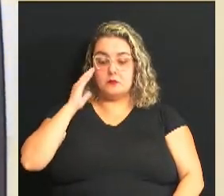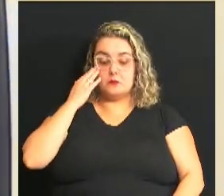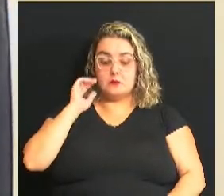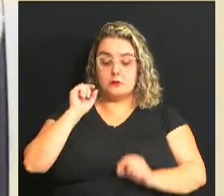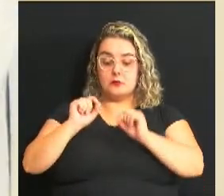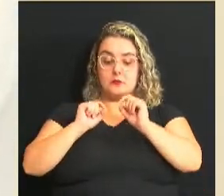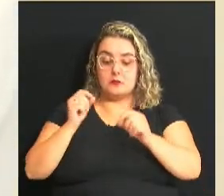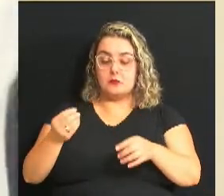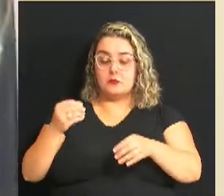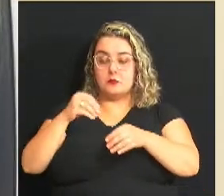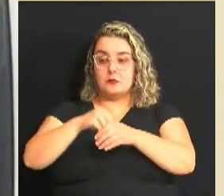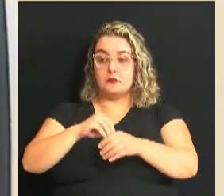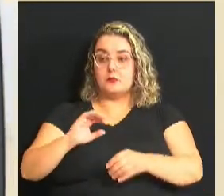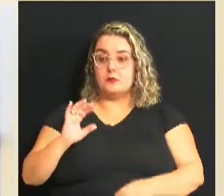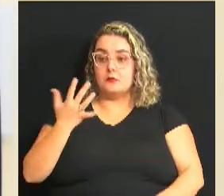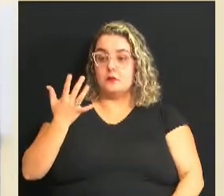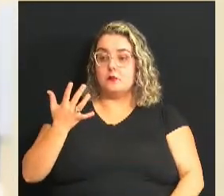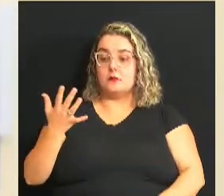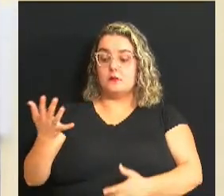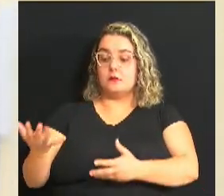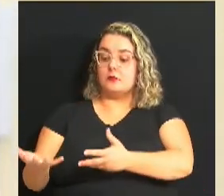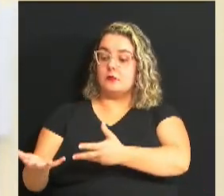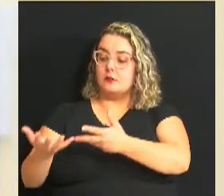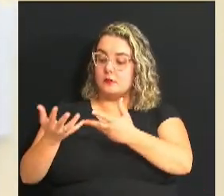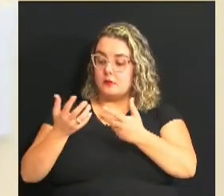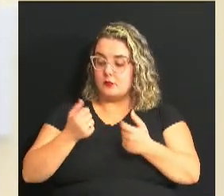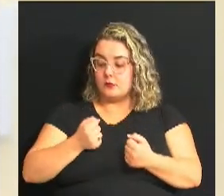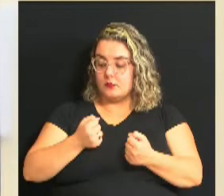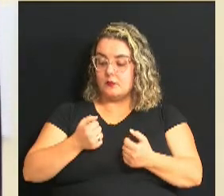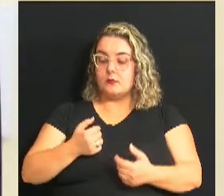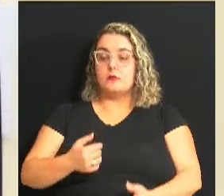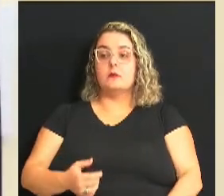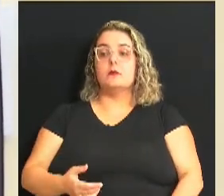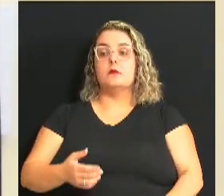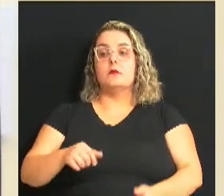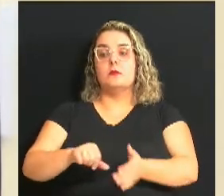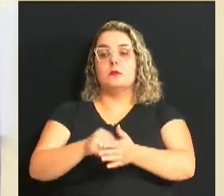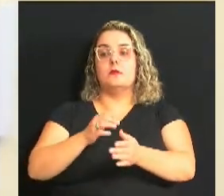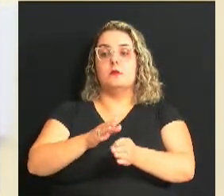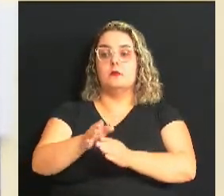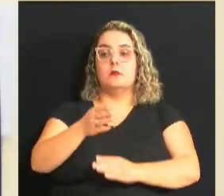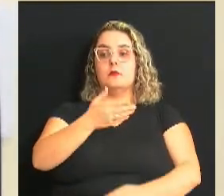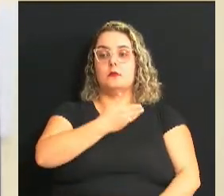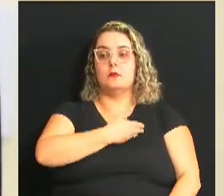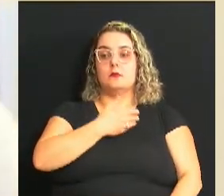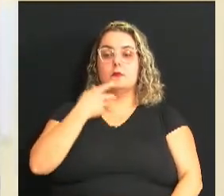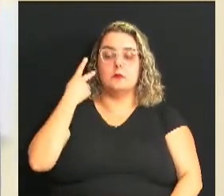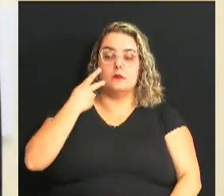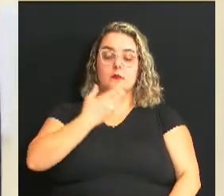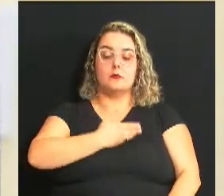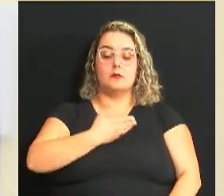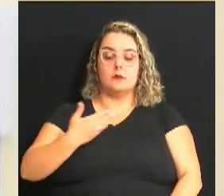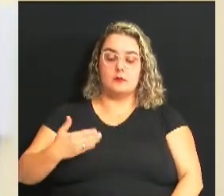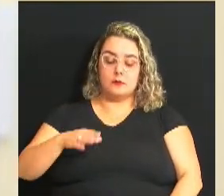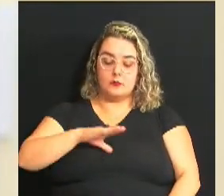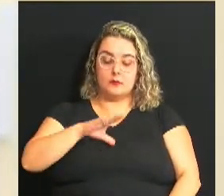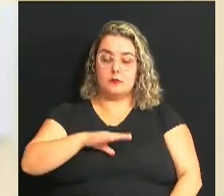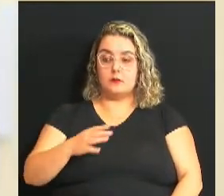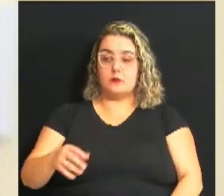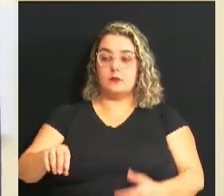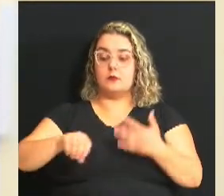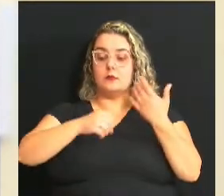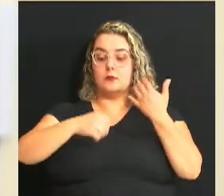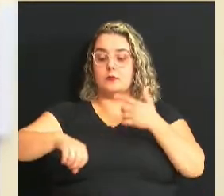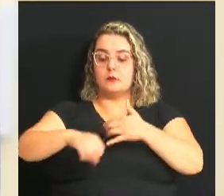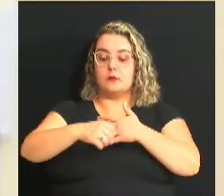partir daí, a gente começou a convidar os grupos. Então, primeiro o Conselho de Política, aqui essa casa, os músicos da Orquestra Sinfônica,